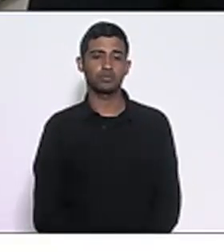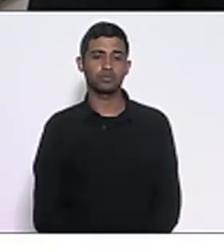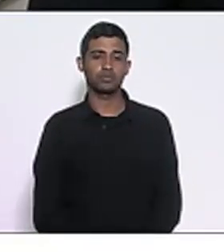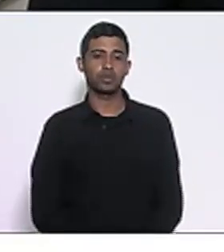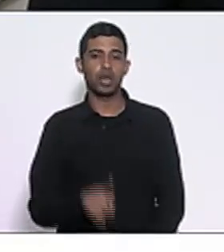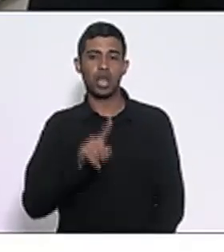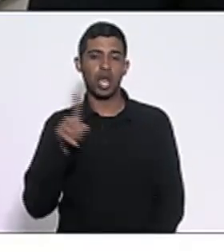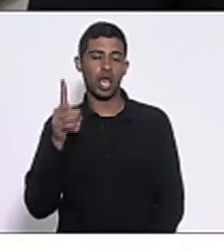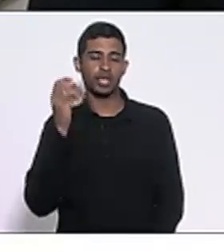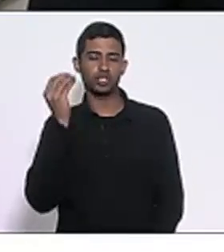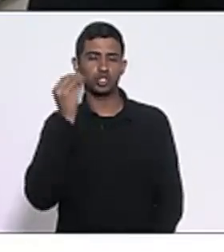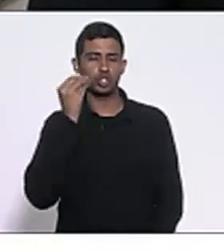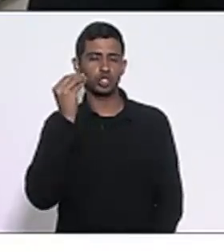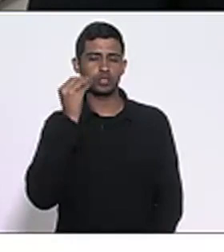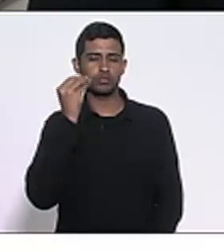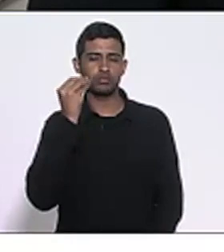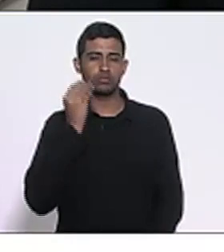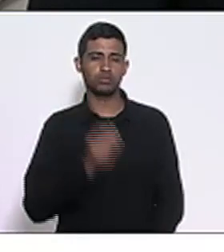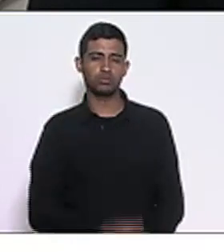tentativa de